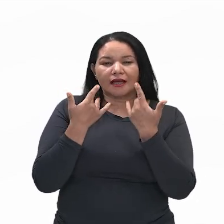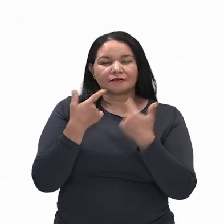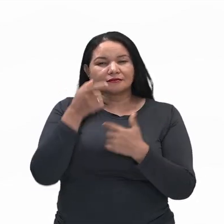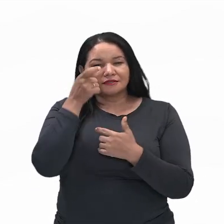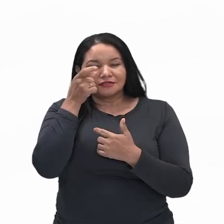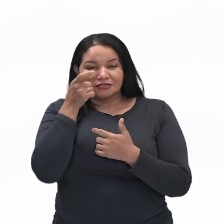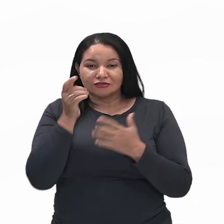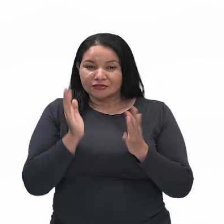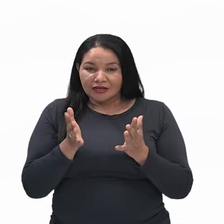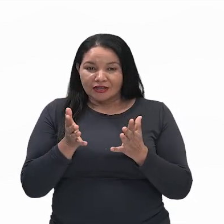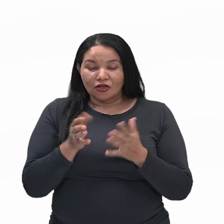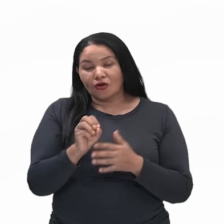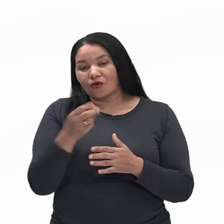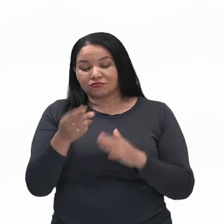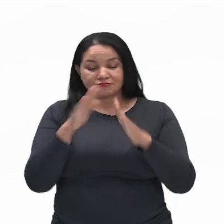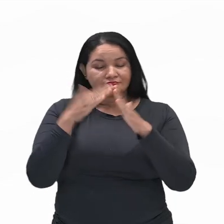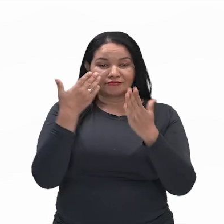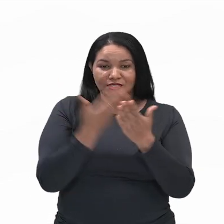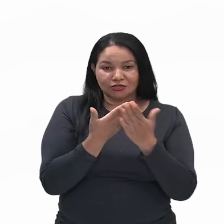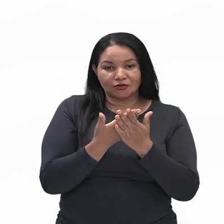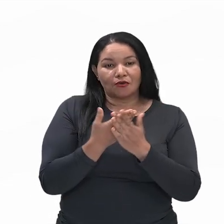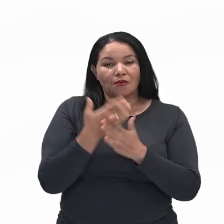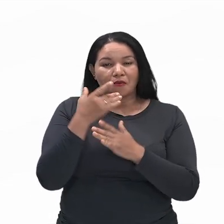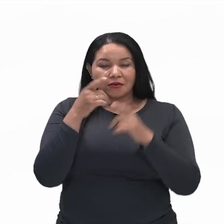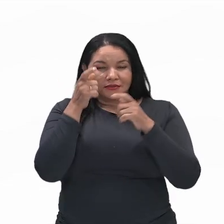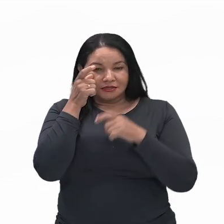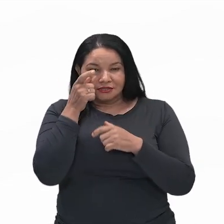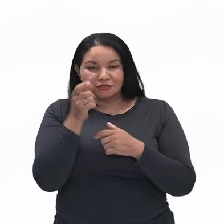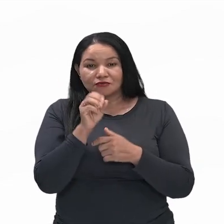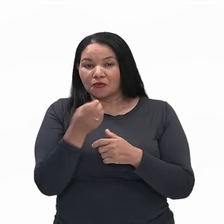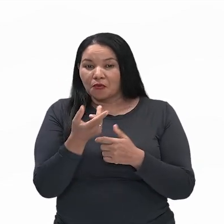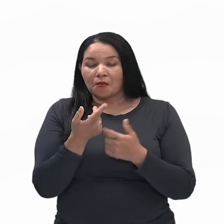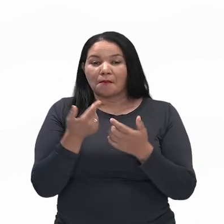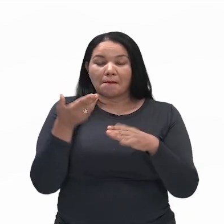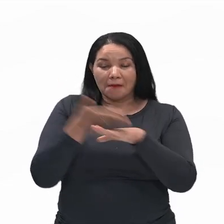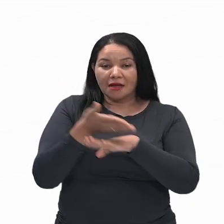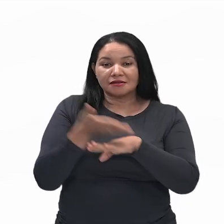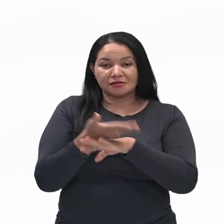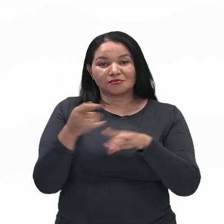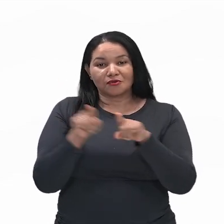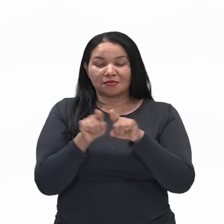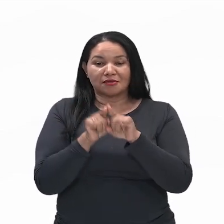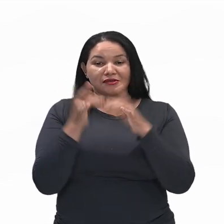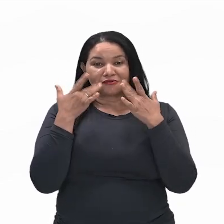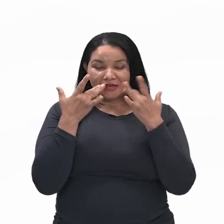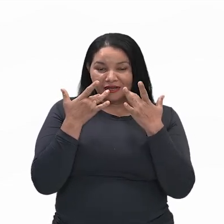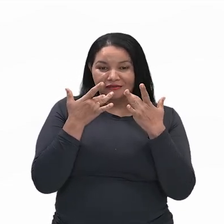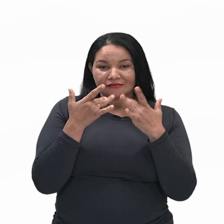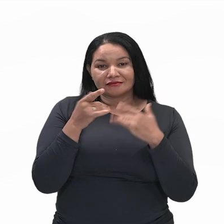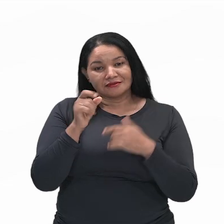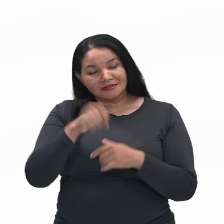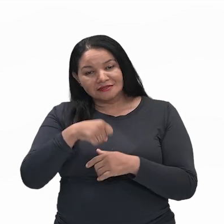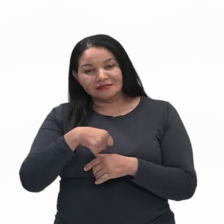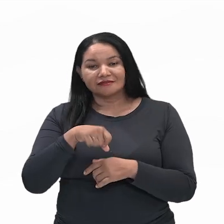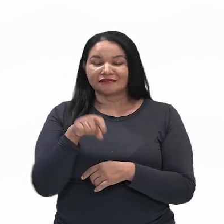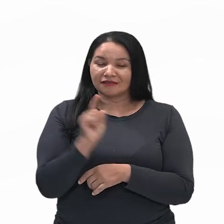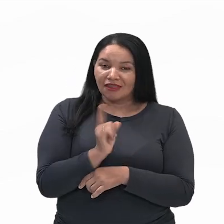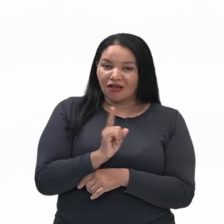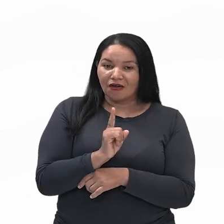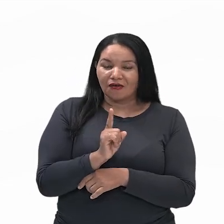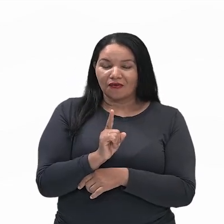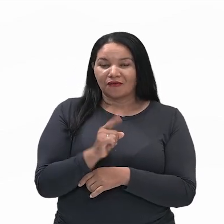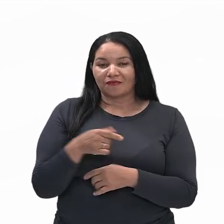escola, você participou de uma peça teatral? Não? Vão respondendo aí. E